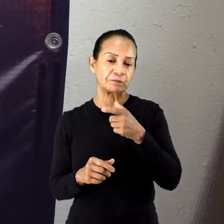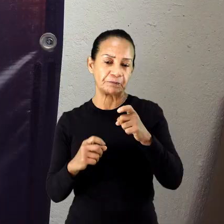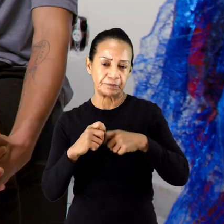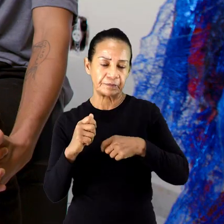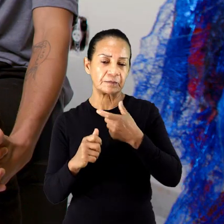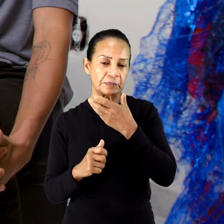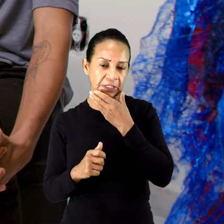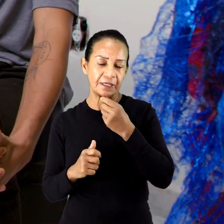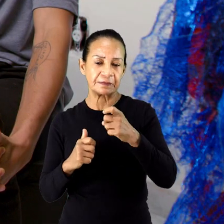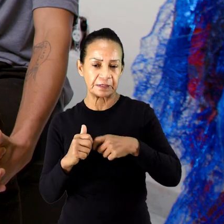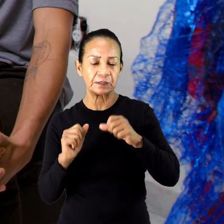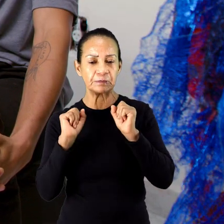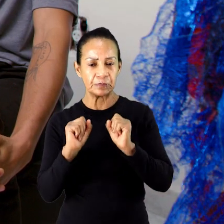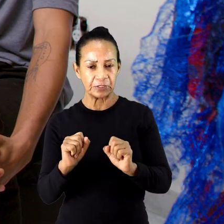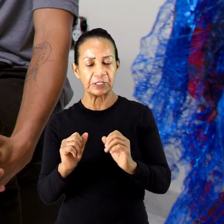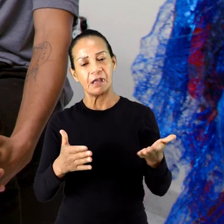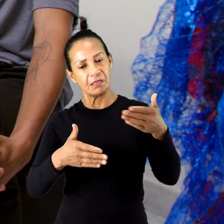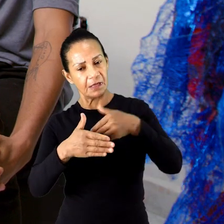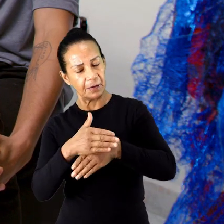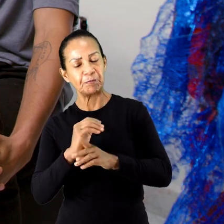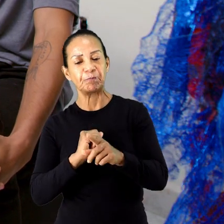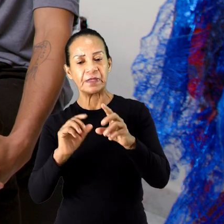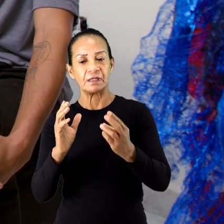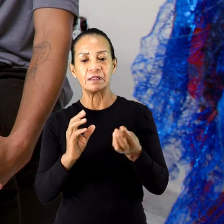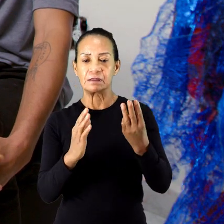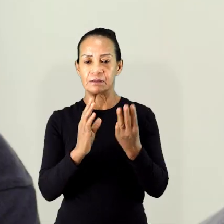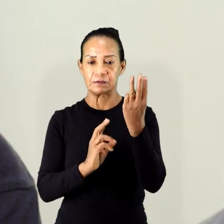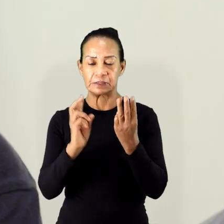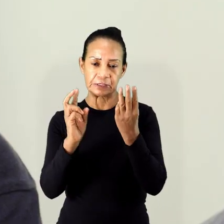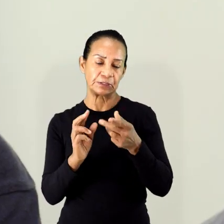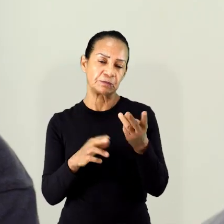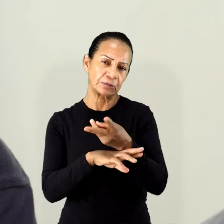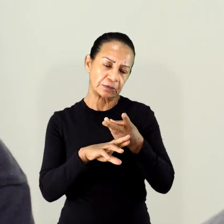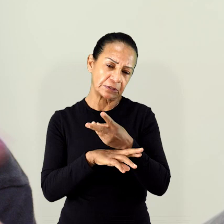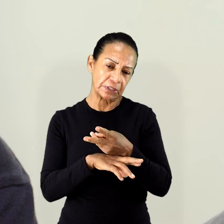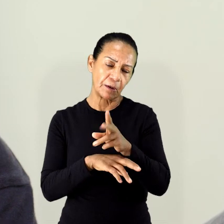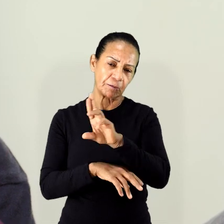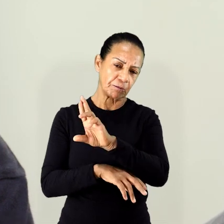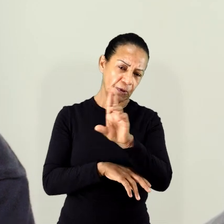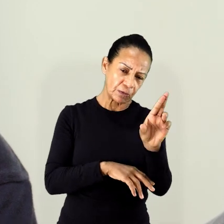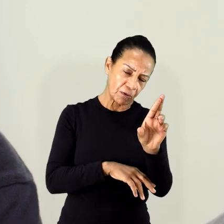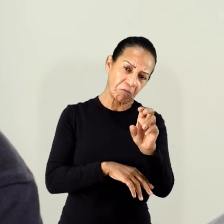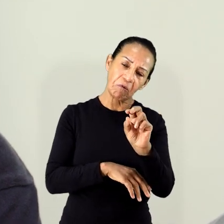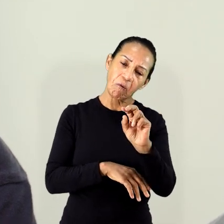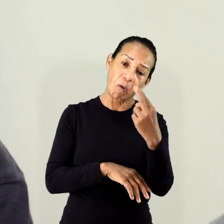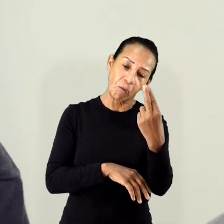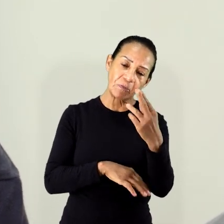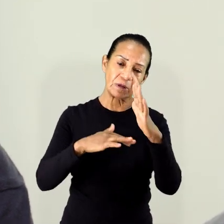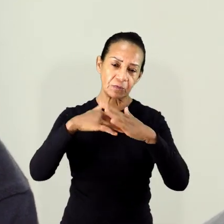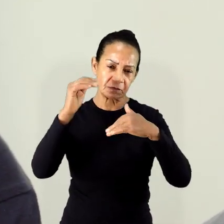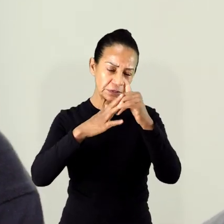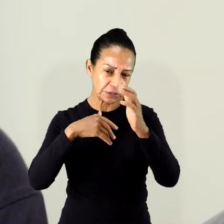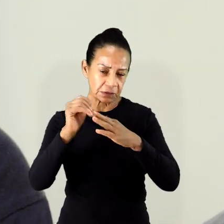de emprego. E hoje qualquer pessoa pode entrar, que já está lançado, está dentro do nosso site, e procurar a drag pelo nome, se